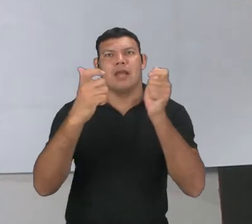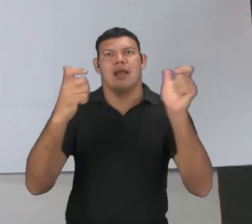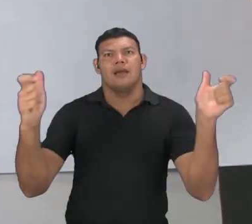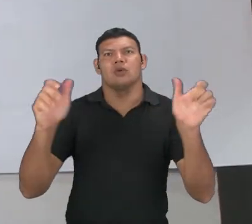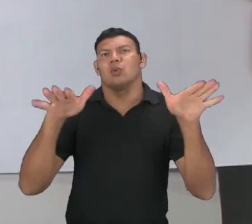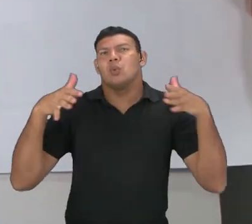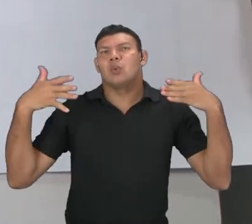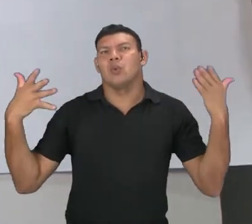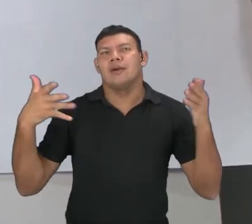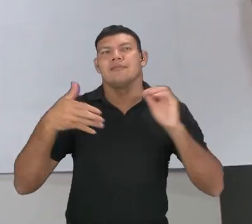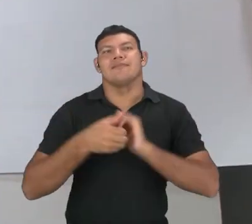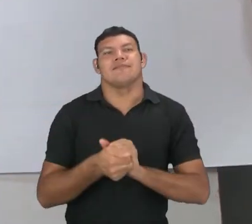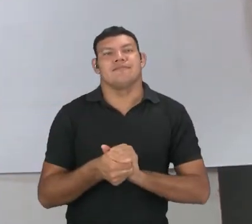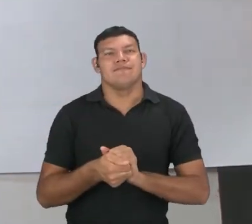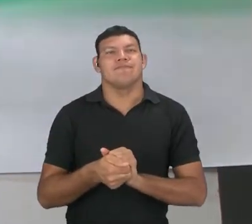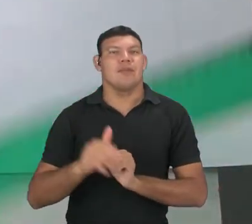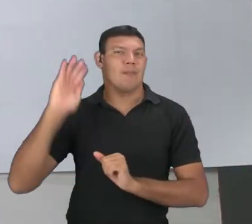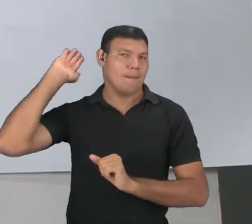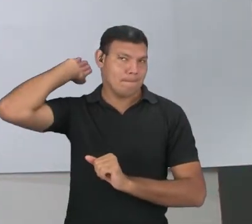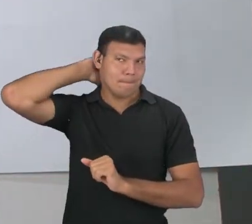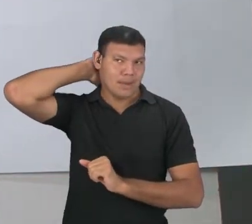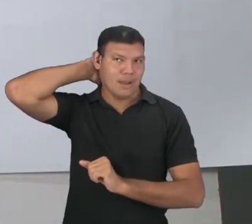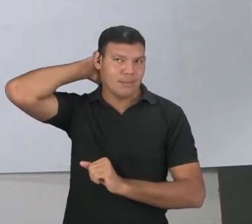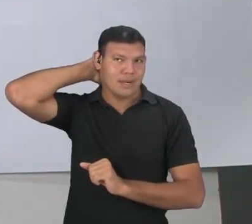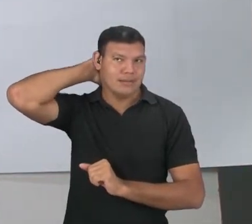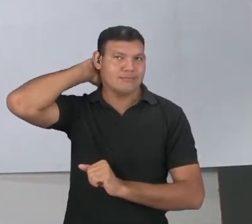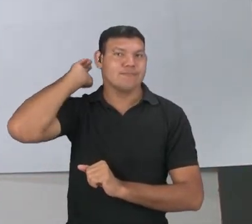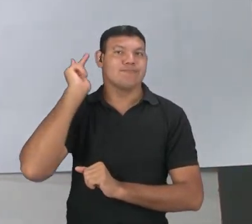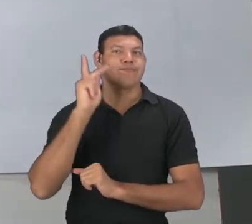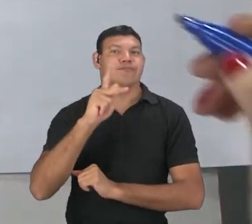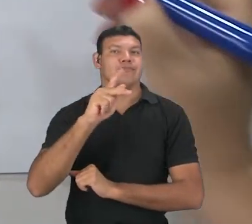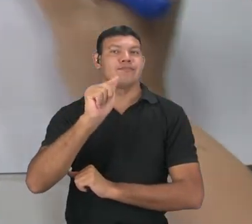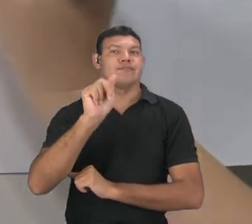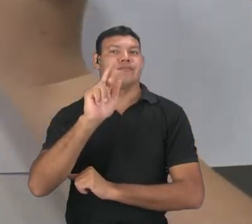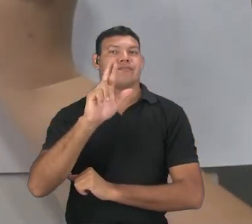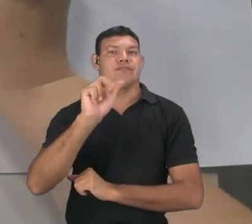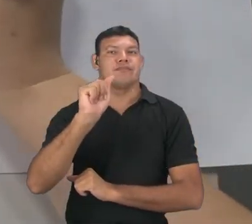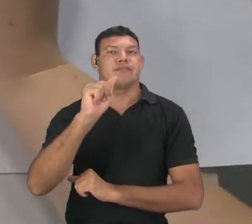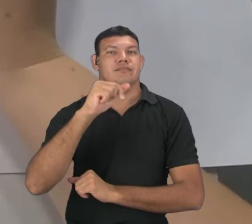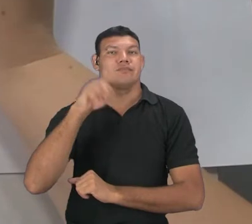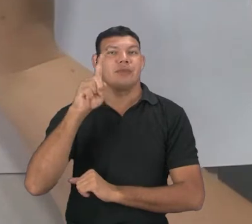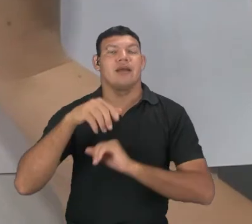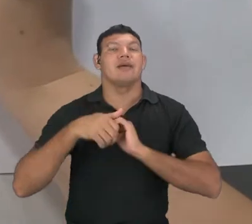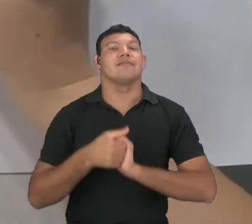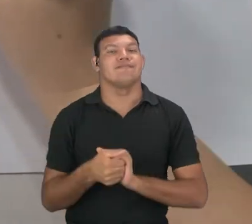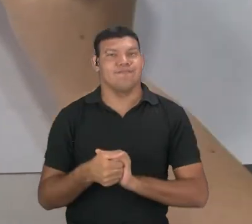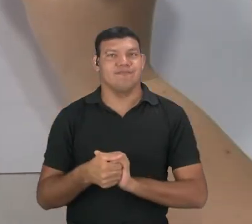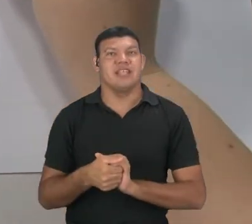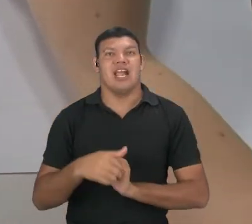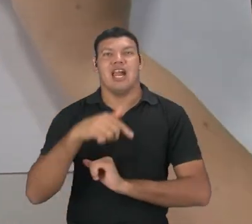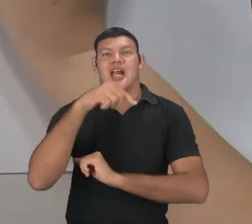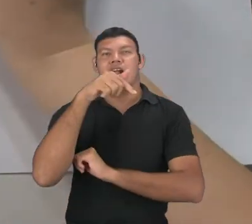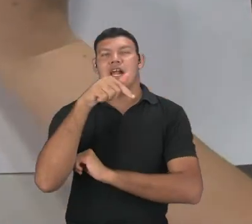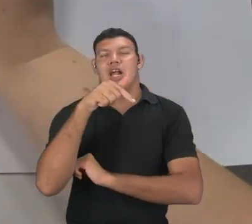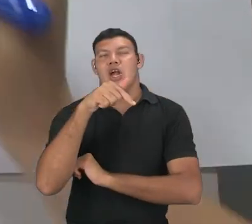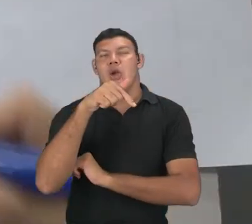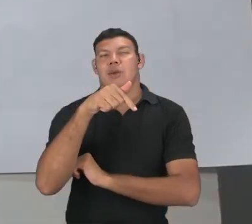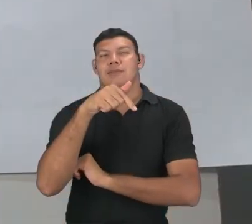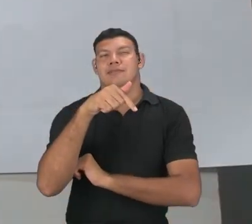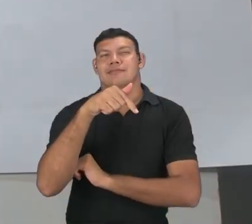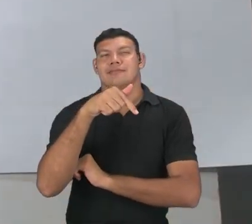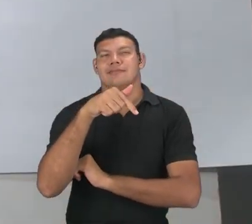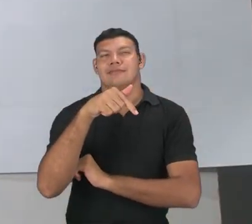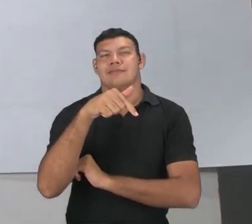Nós também identificamos aqui, ó, o Pará, né? Olha só, ele tem a maior